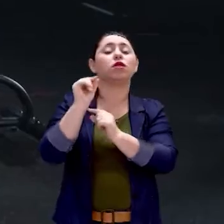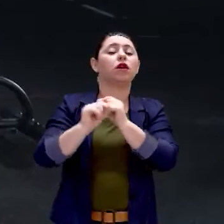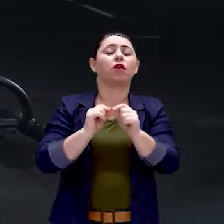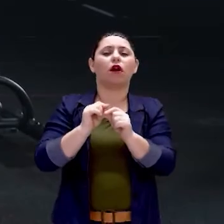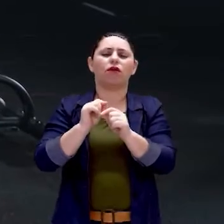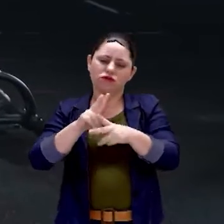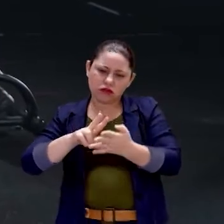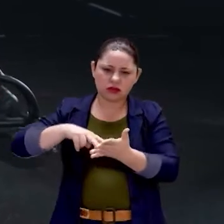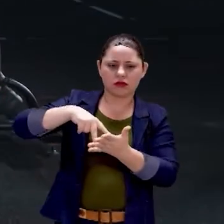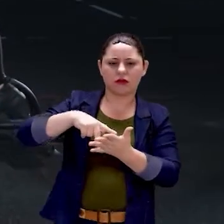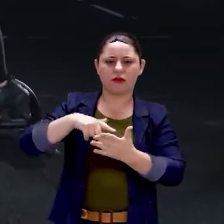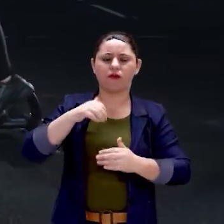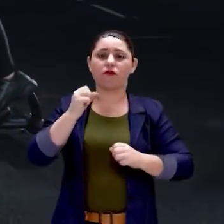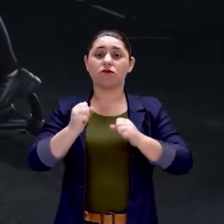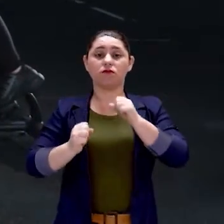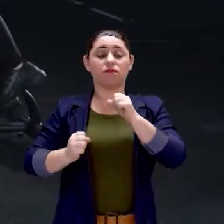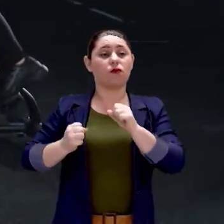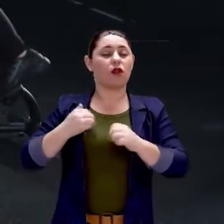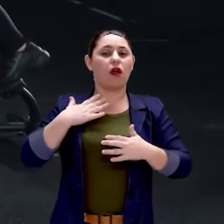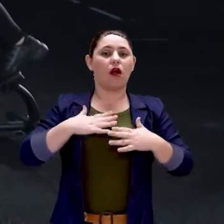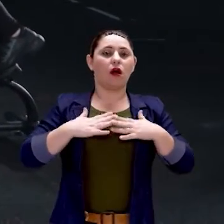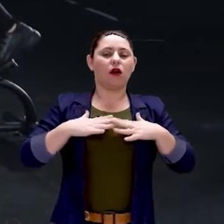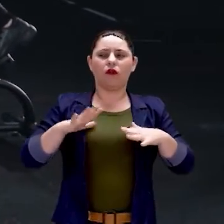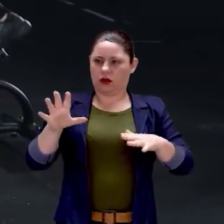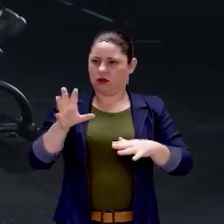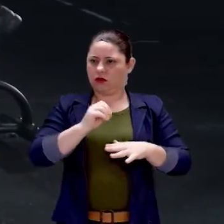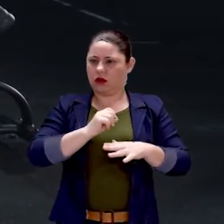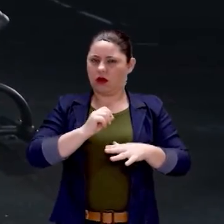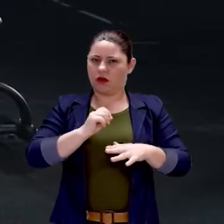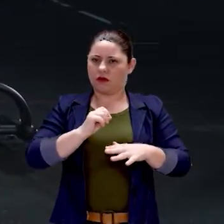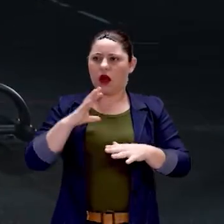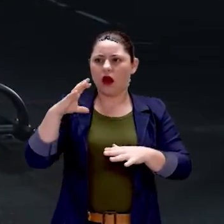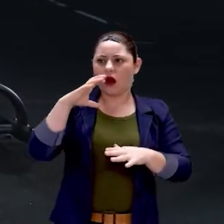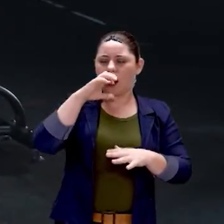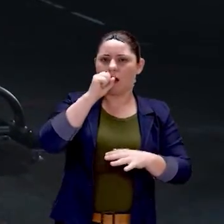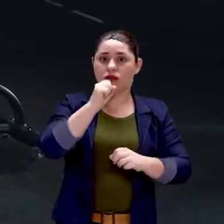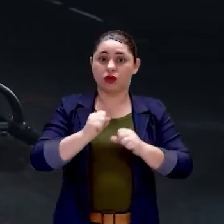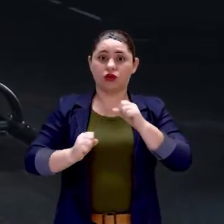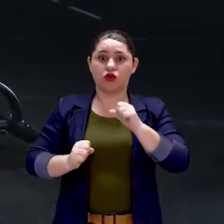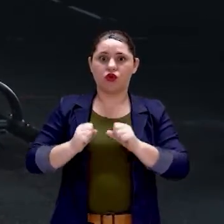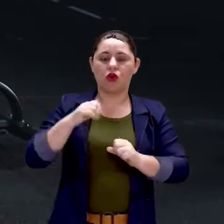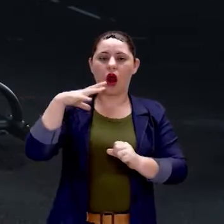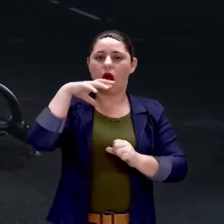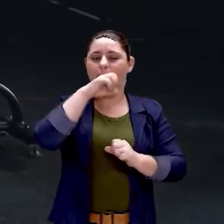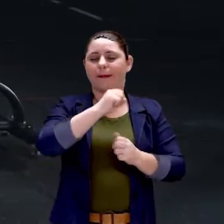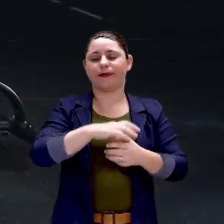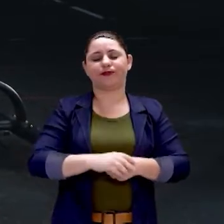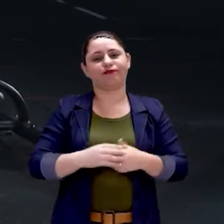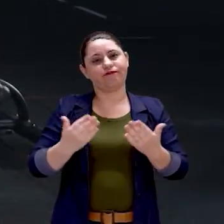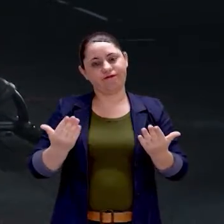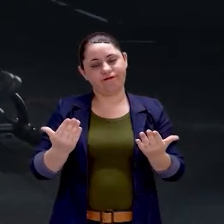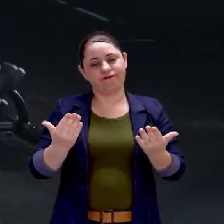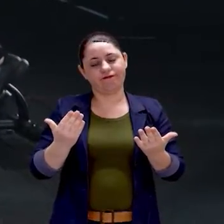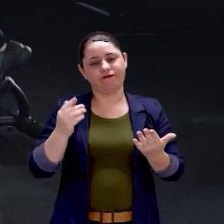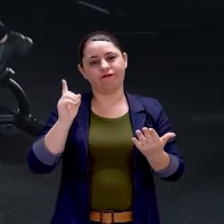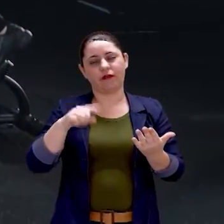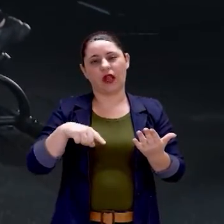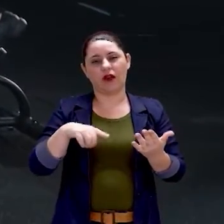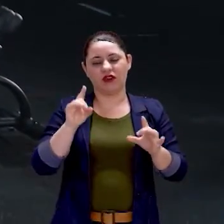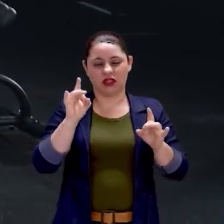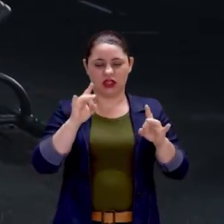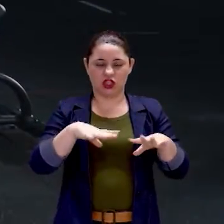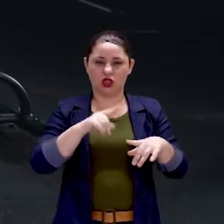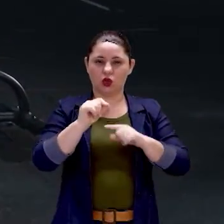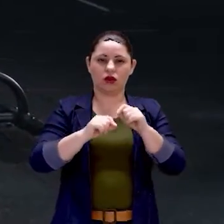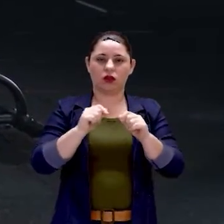mexendo. E começar de forma leve. Conforme você vai gostando, você vai aumentando essa intensidade e vai